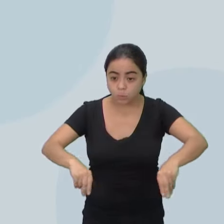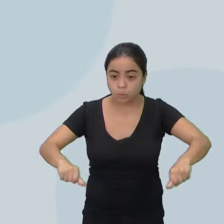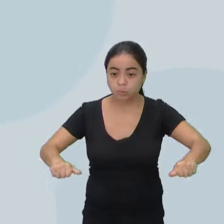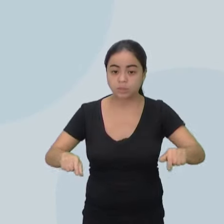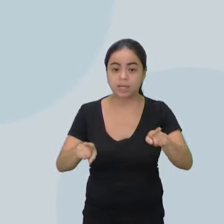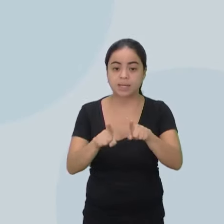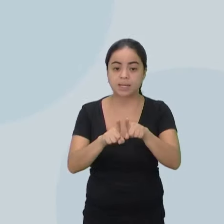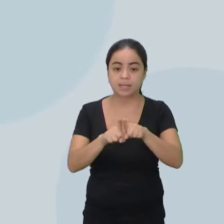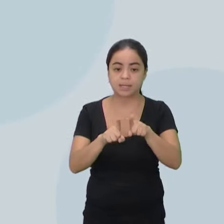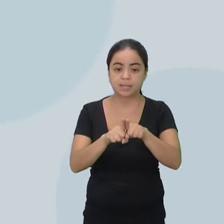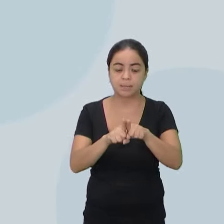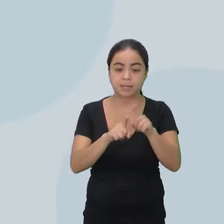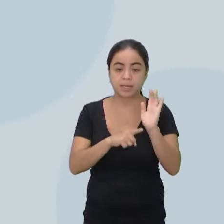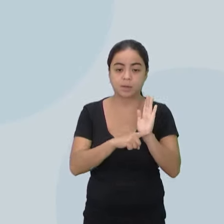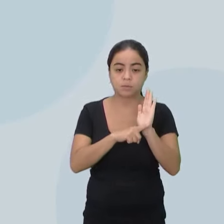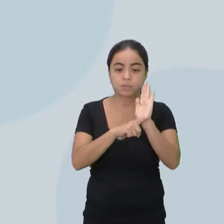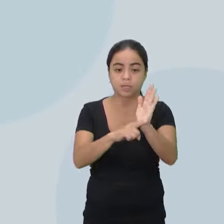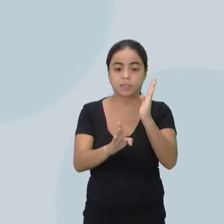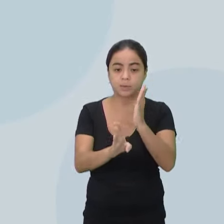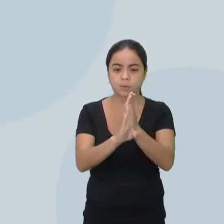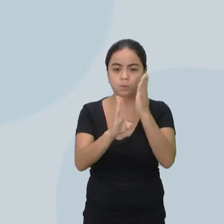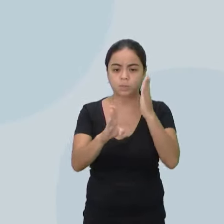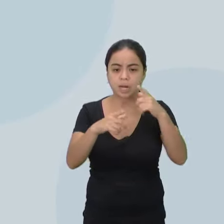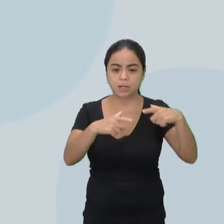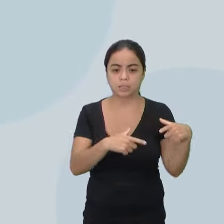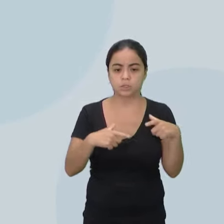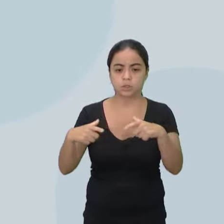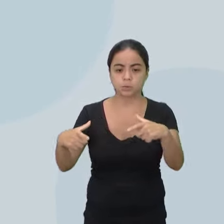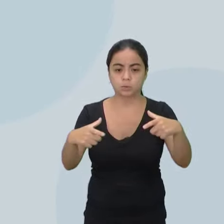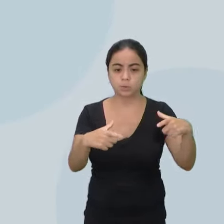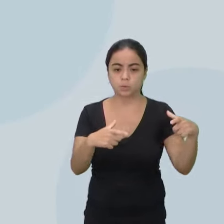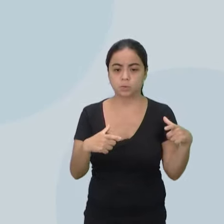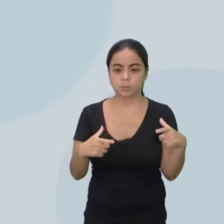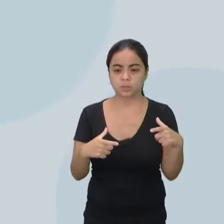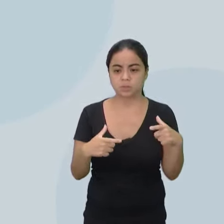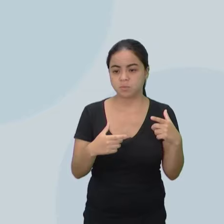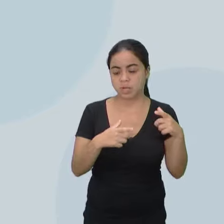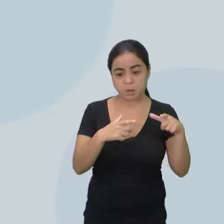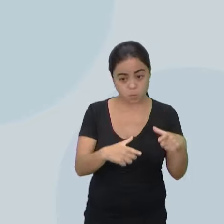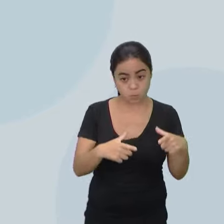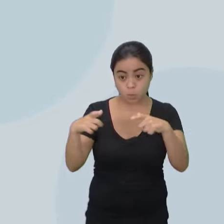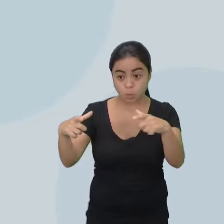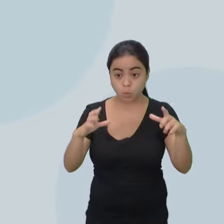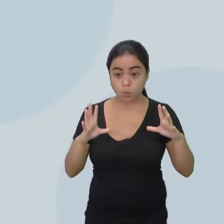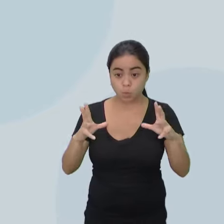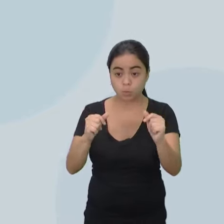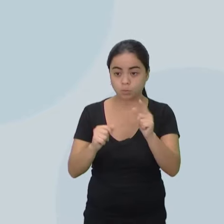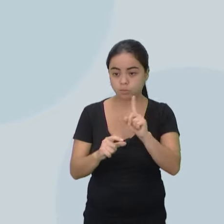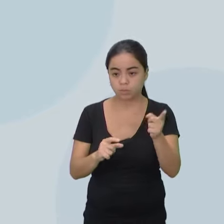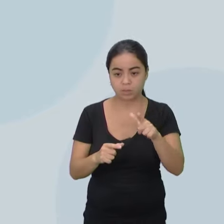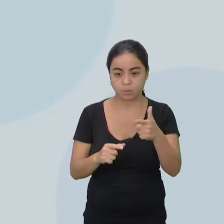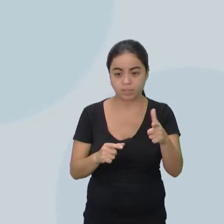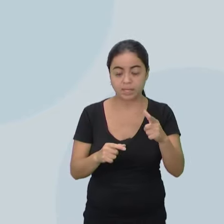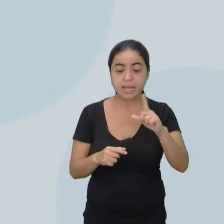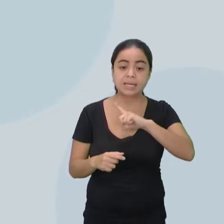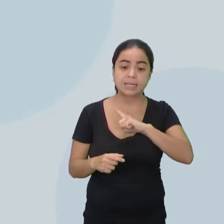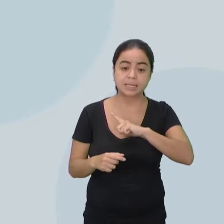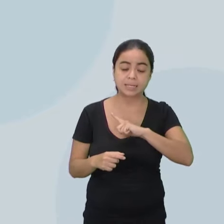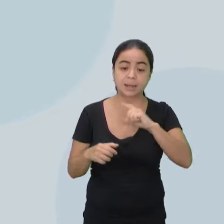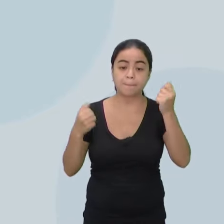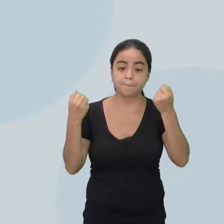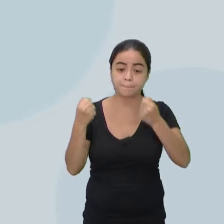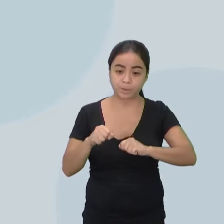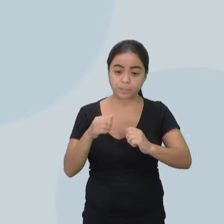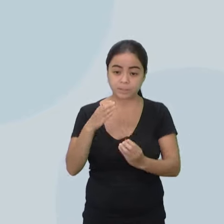consequentemente, auxiliar a encontrar possíveis regiões, porque não é todo lugar que dá, que tem potencial de produção